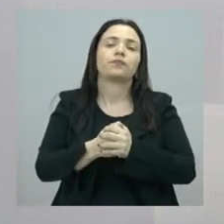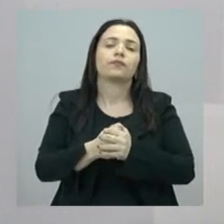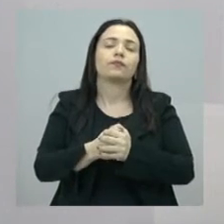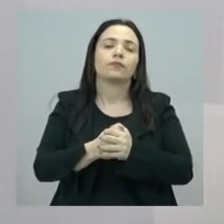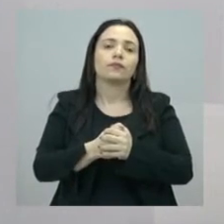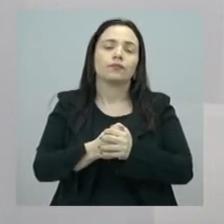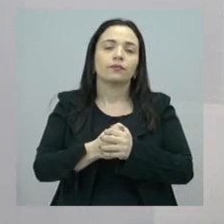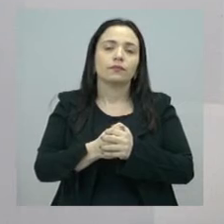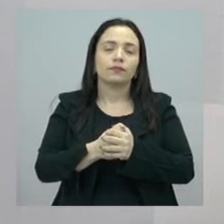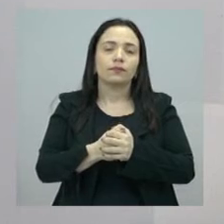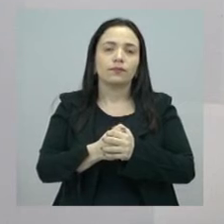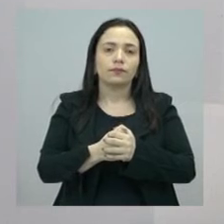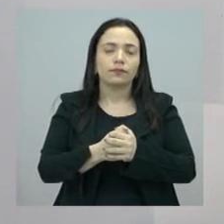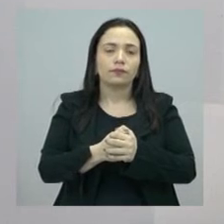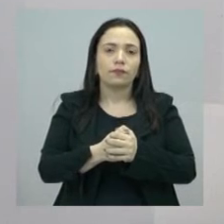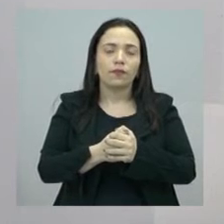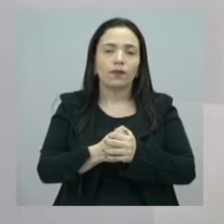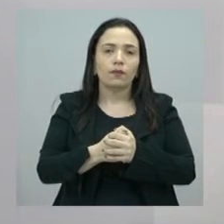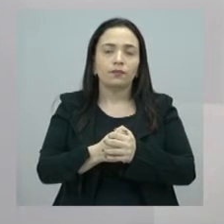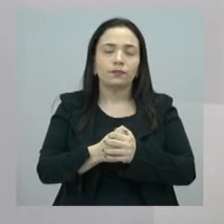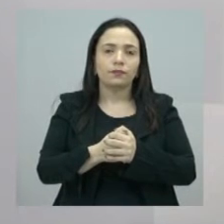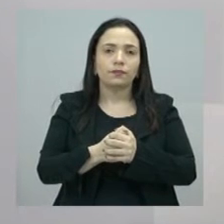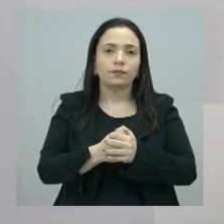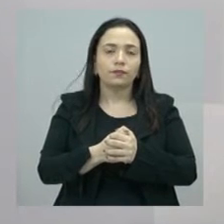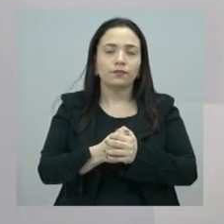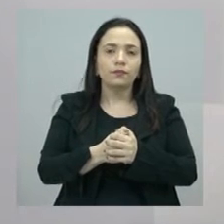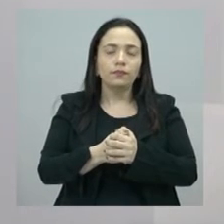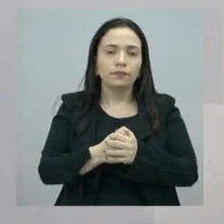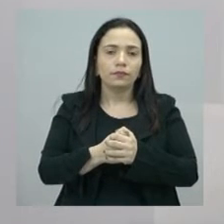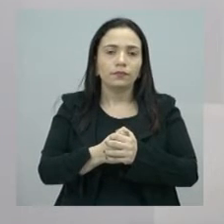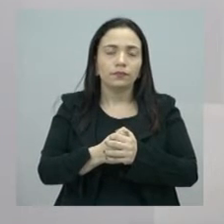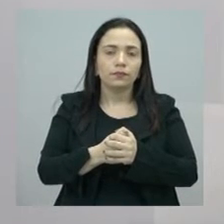candidato ele passa para a